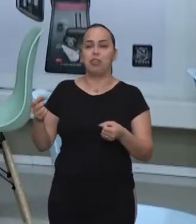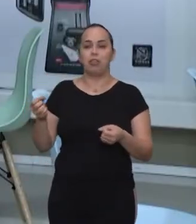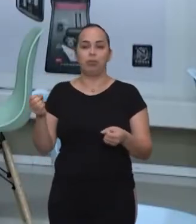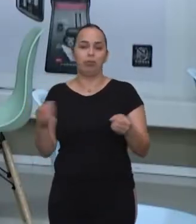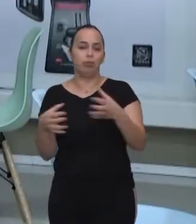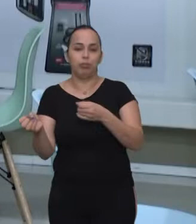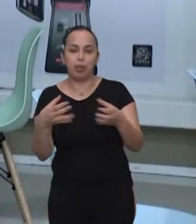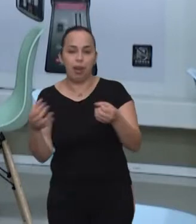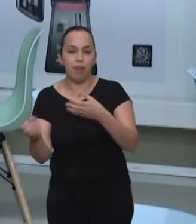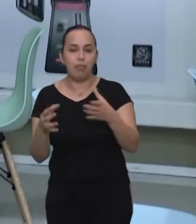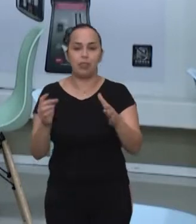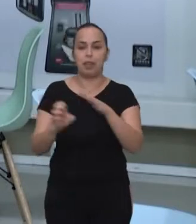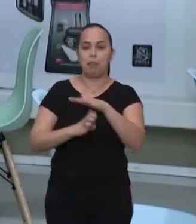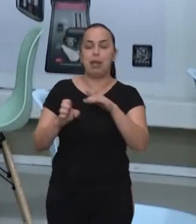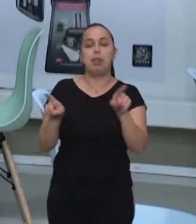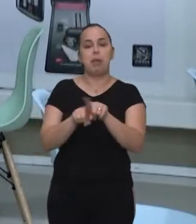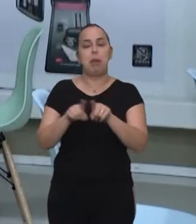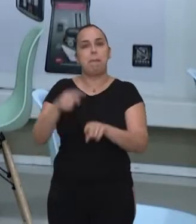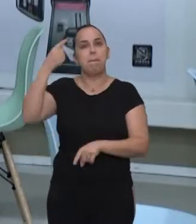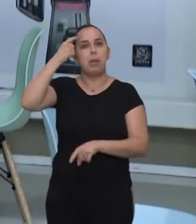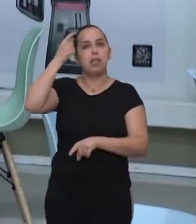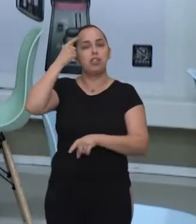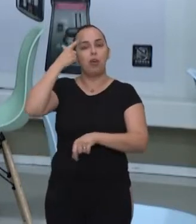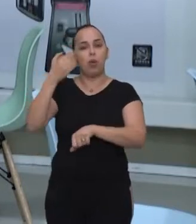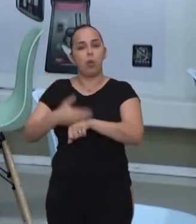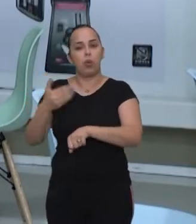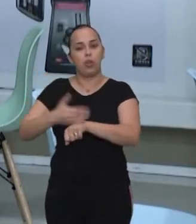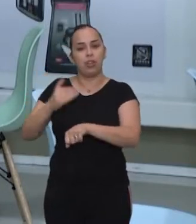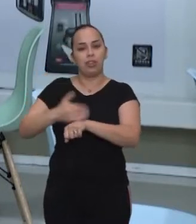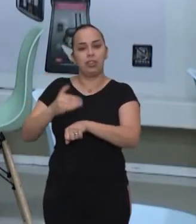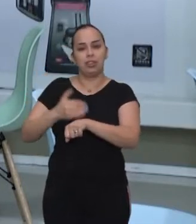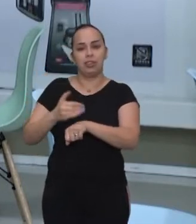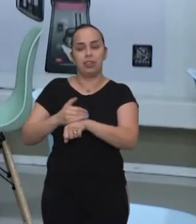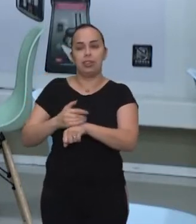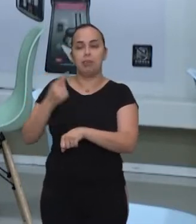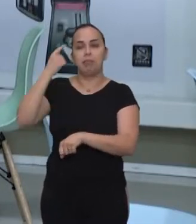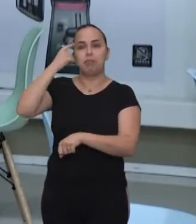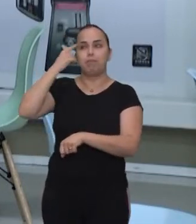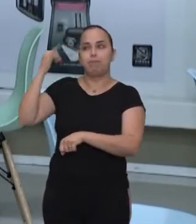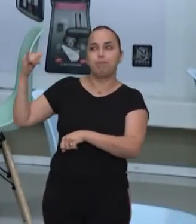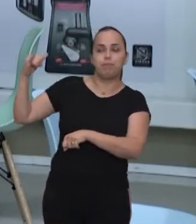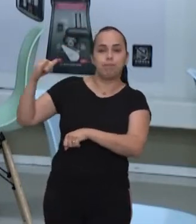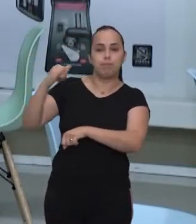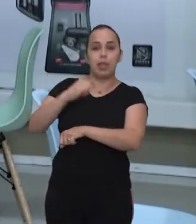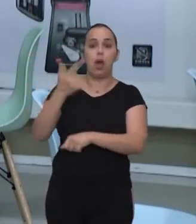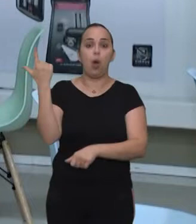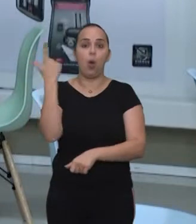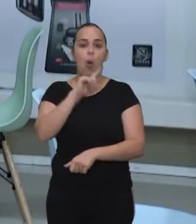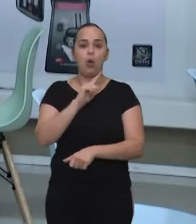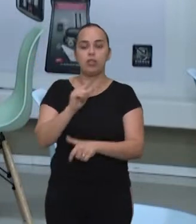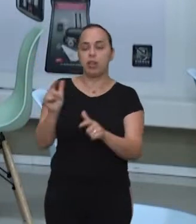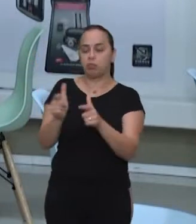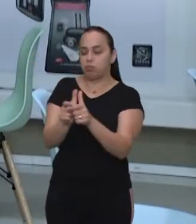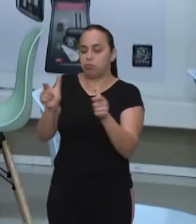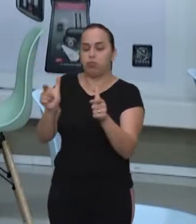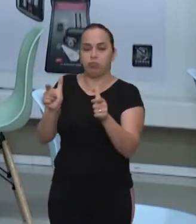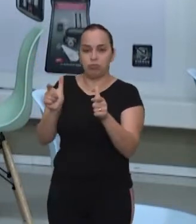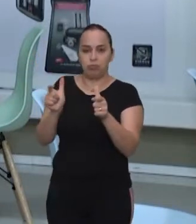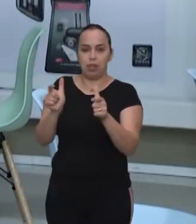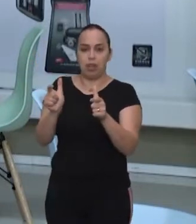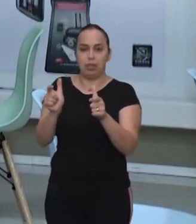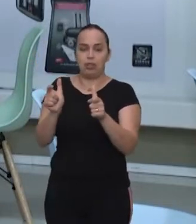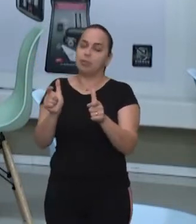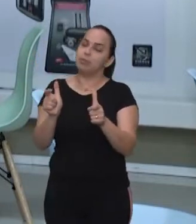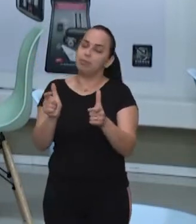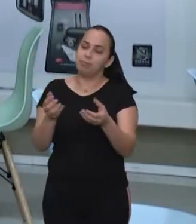a gente fala em novos negócios a gente pode trazer um centro de treinamento que a princípio não ia ser para cá cons eu vou tá gente consegue